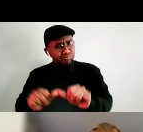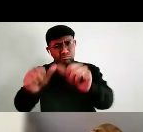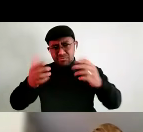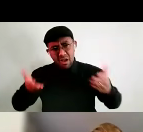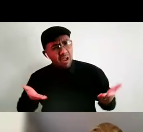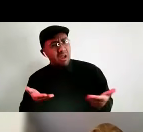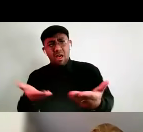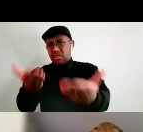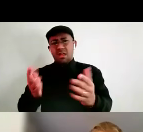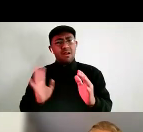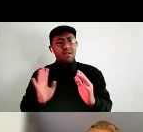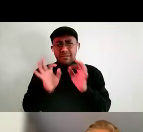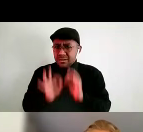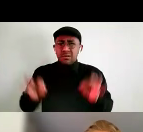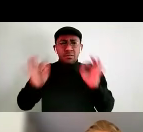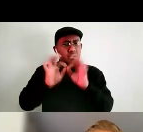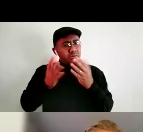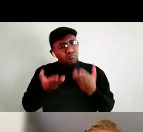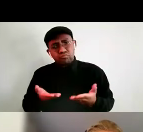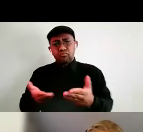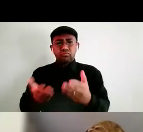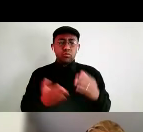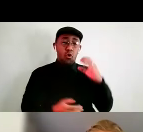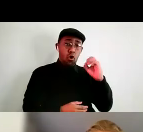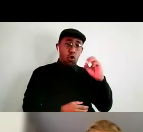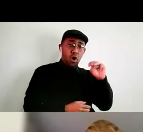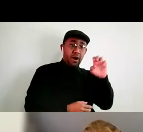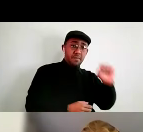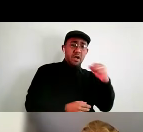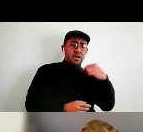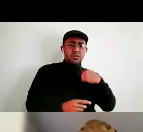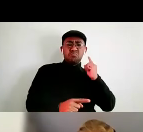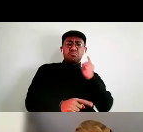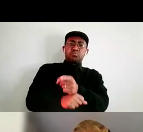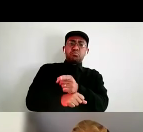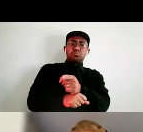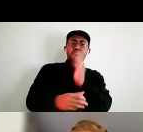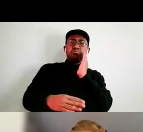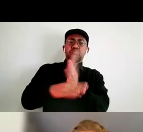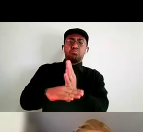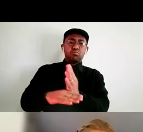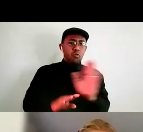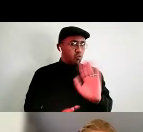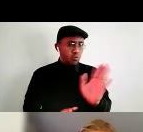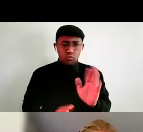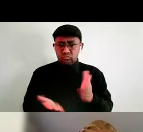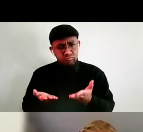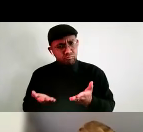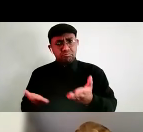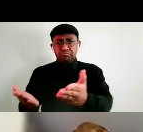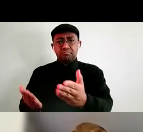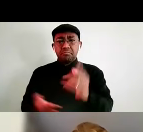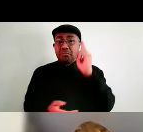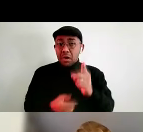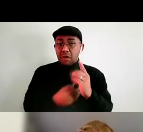nós vimos casos da varíola, não é algo recomendado, não é que a OMS recomende que se